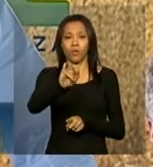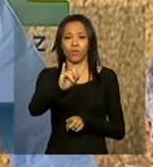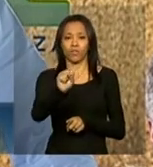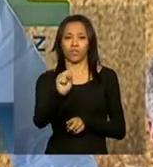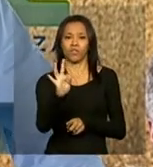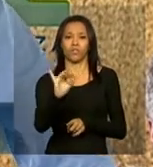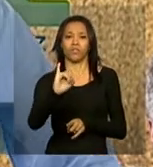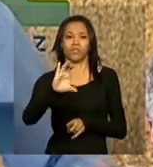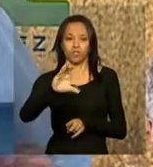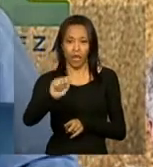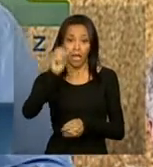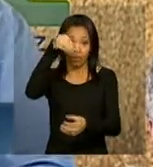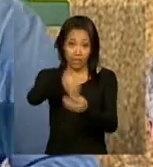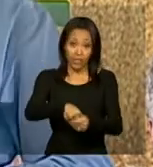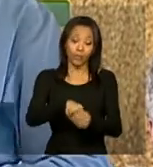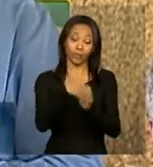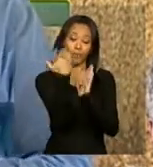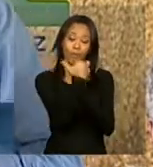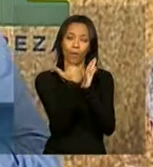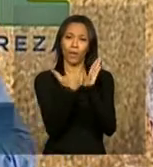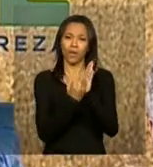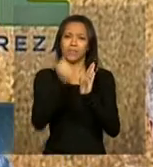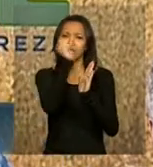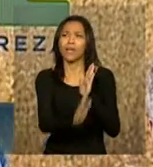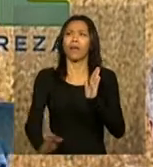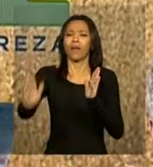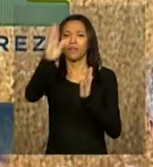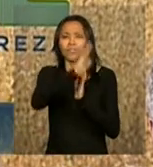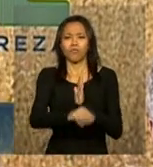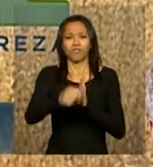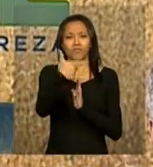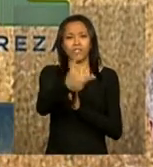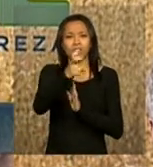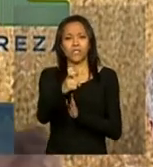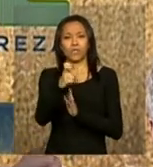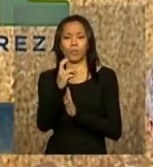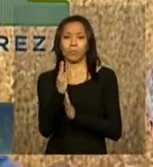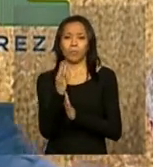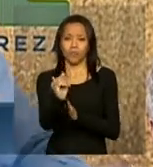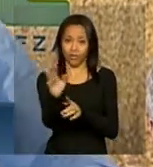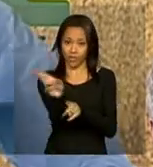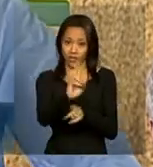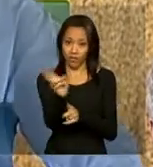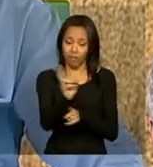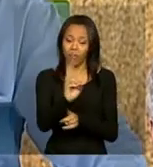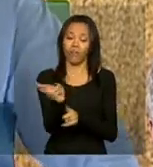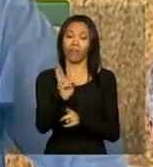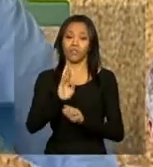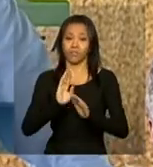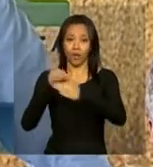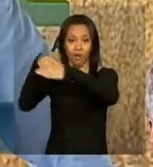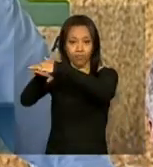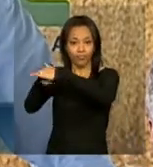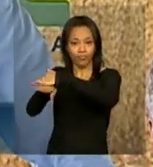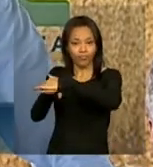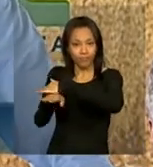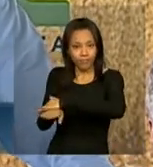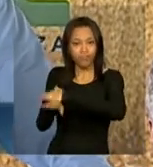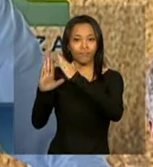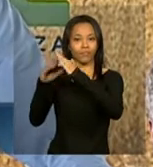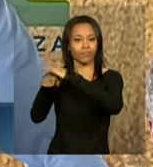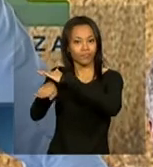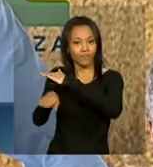do grande programa nacional de 25 bilhões de reais para armazenagens, Mato Grosso